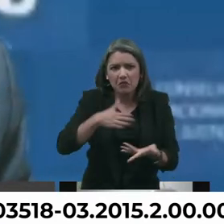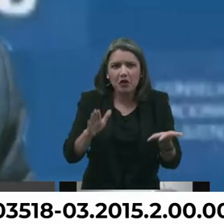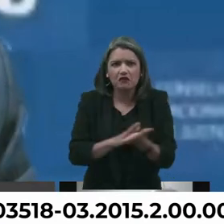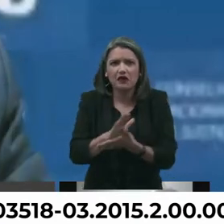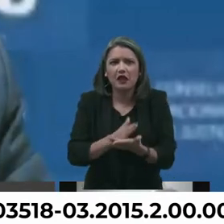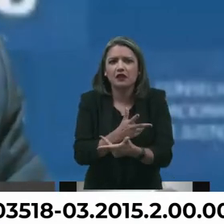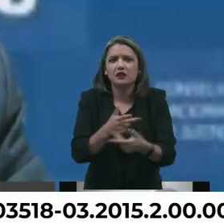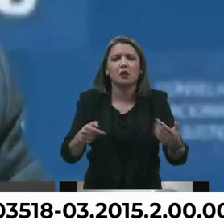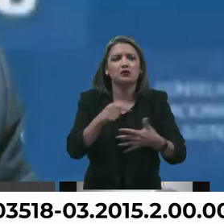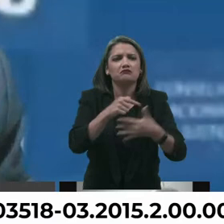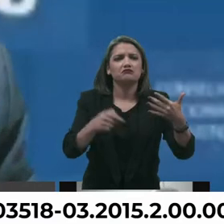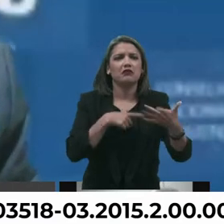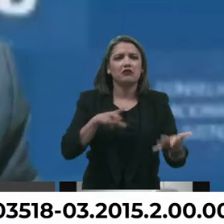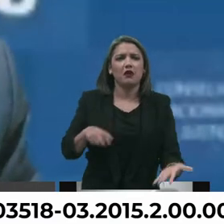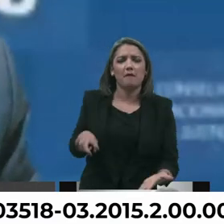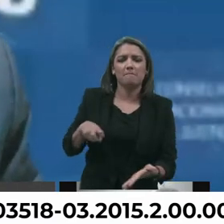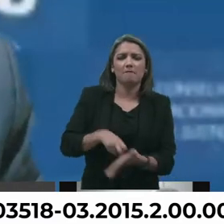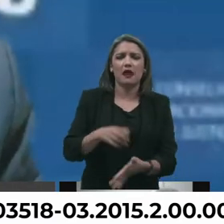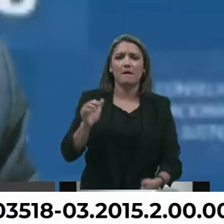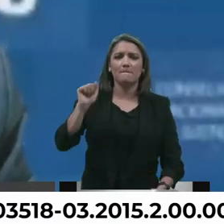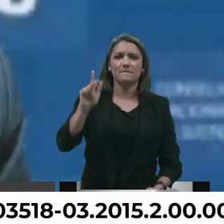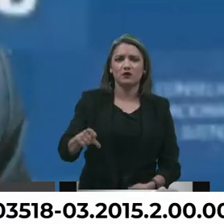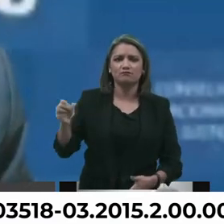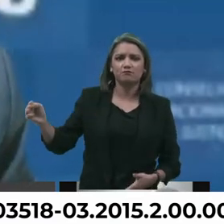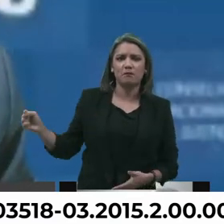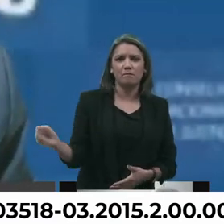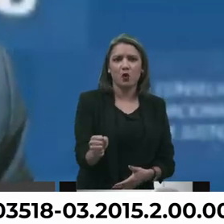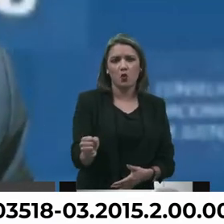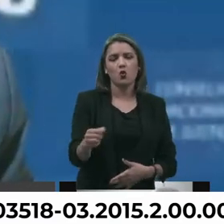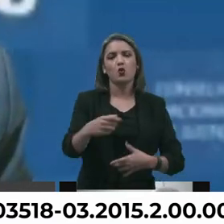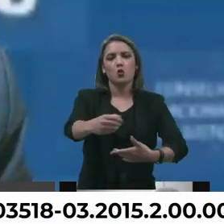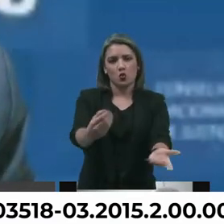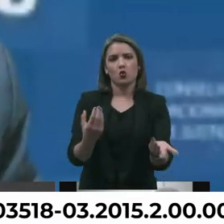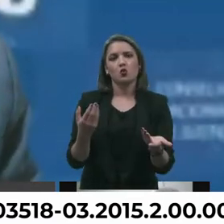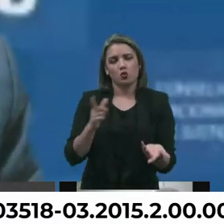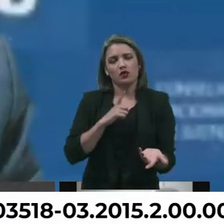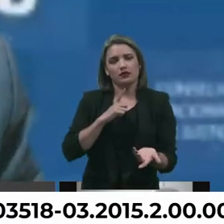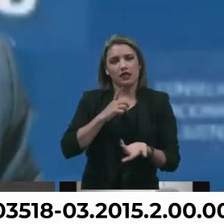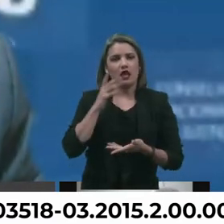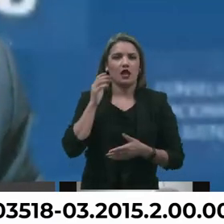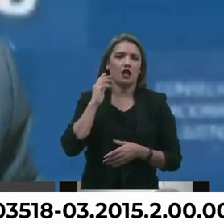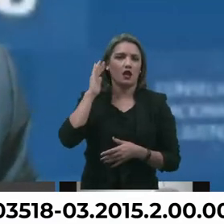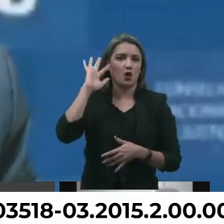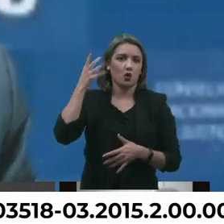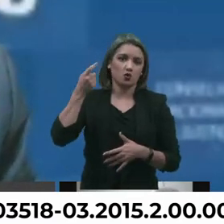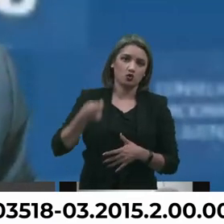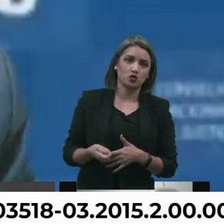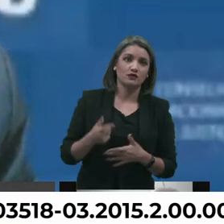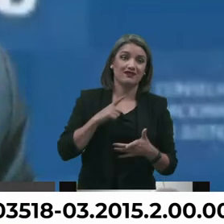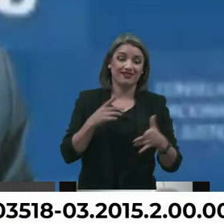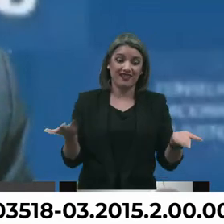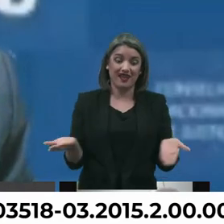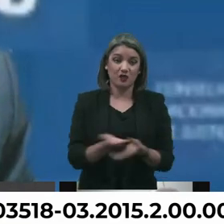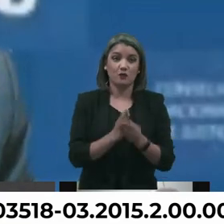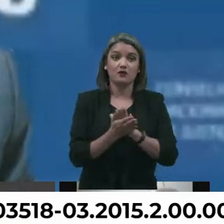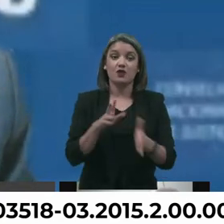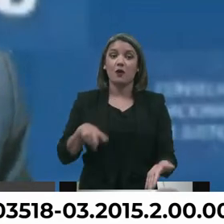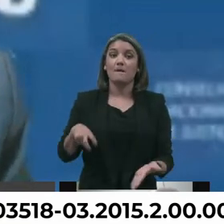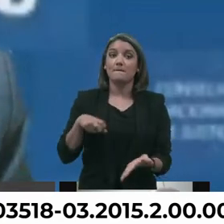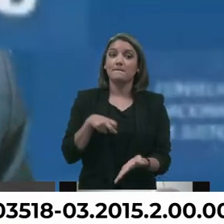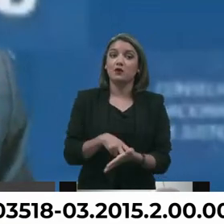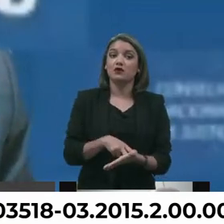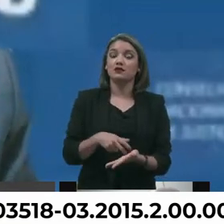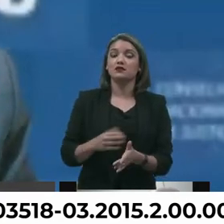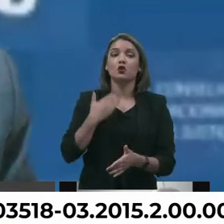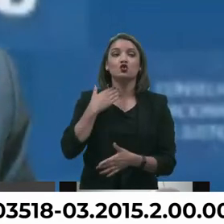a aplicação da penalidade de aposentadoria compulsória ao magistrado. O que se evidencia dos autos é a punição de um